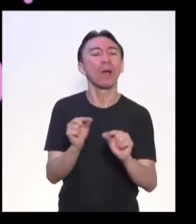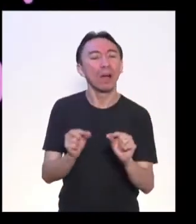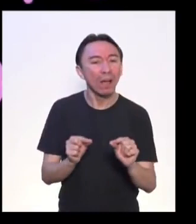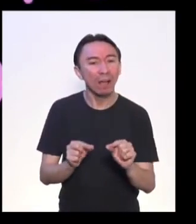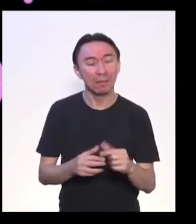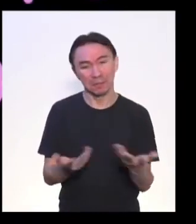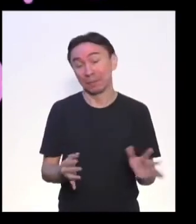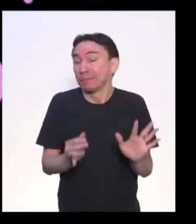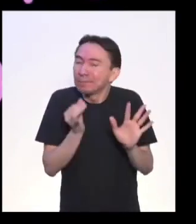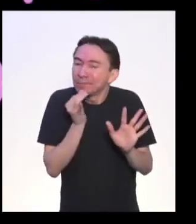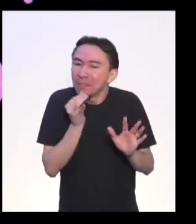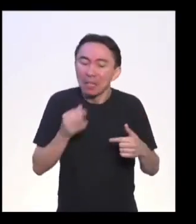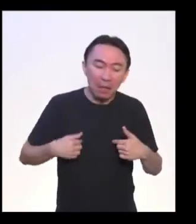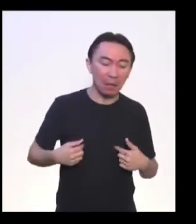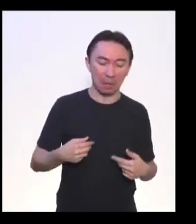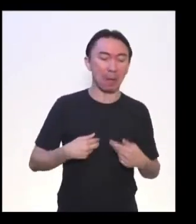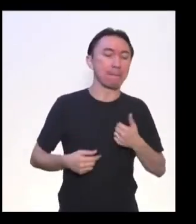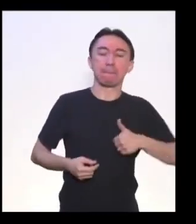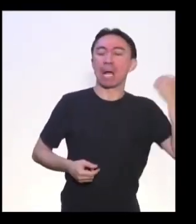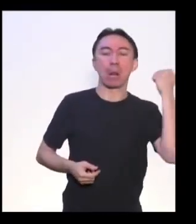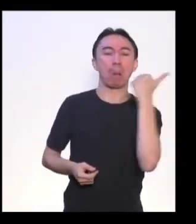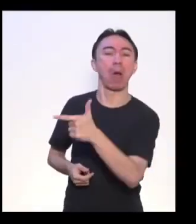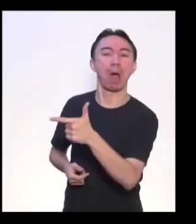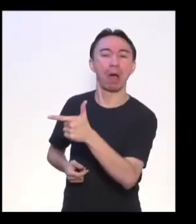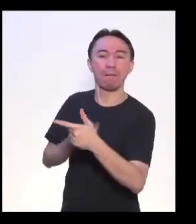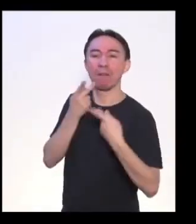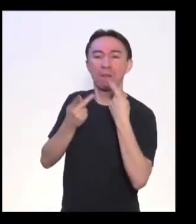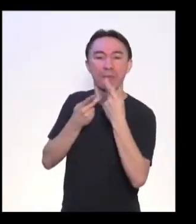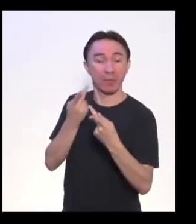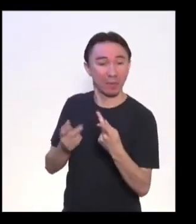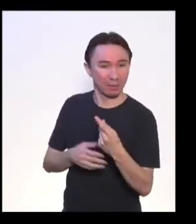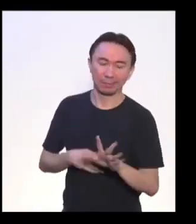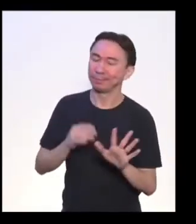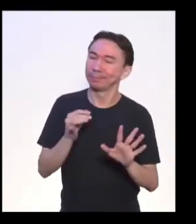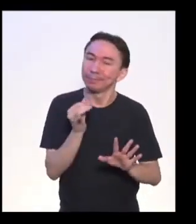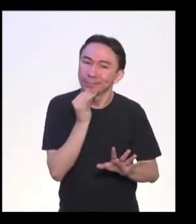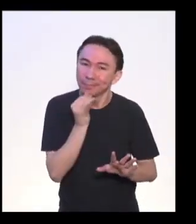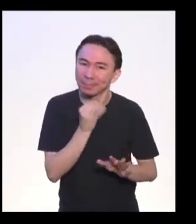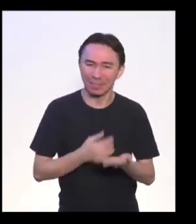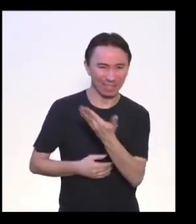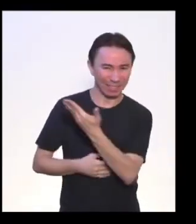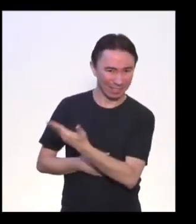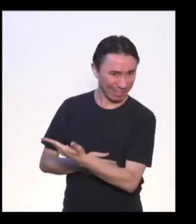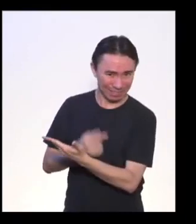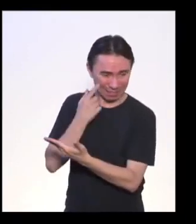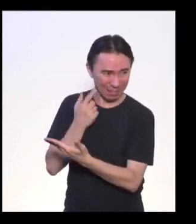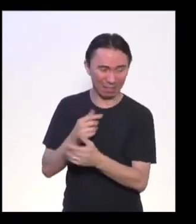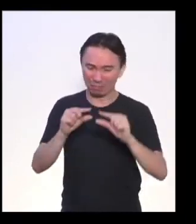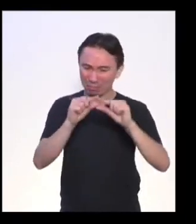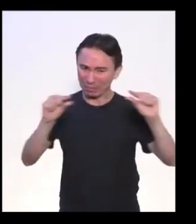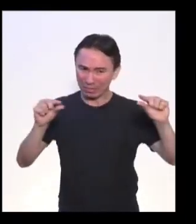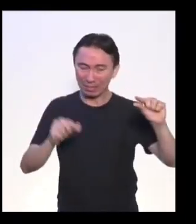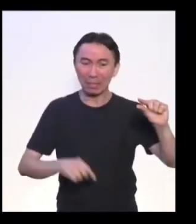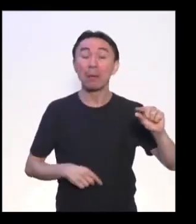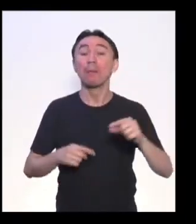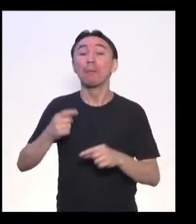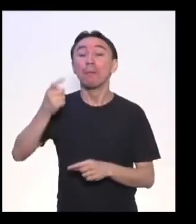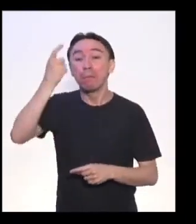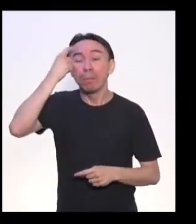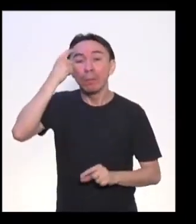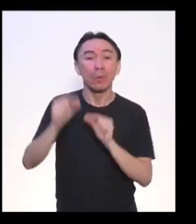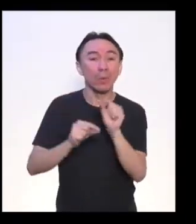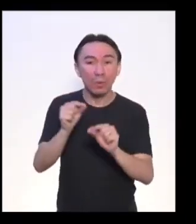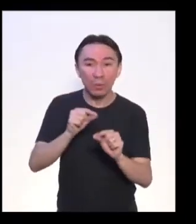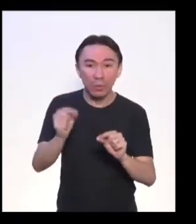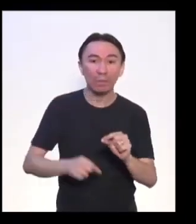uma forma de se expressar é melhor do que a outra. Quando a gente vê uma frase como essa, a gente tem que pensar primeiro que a língua